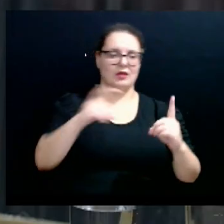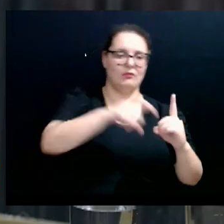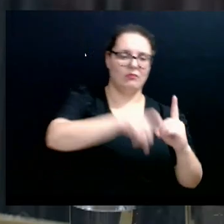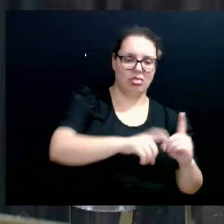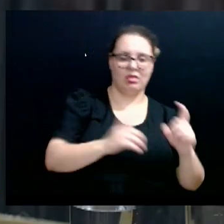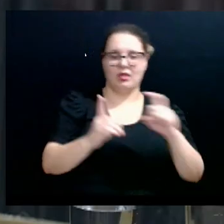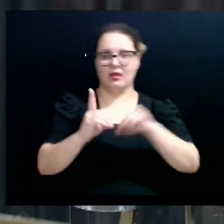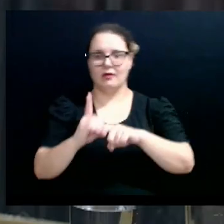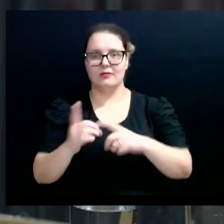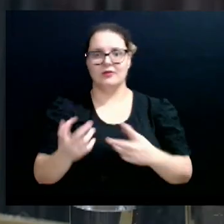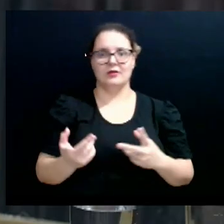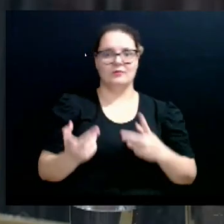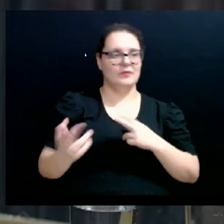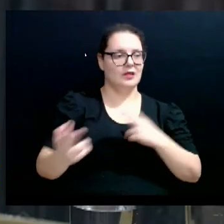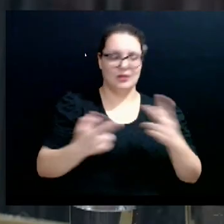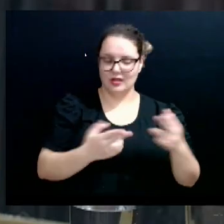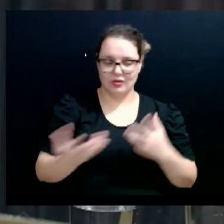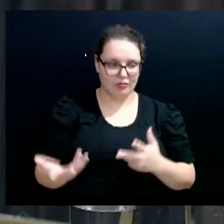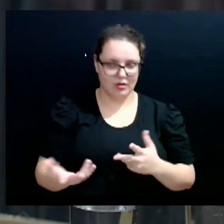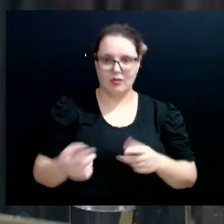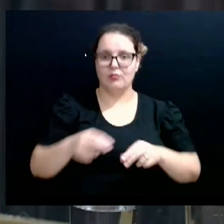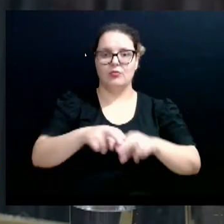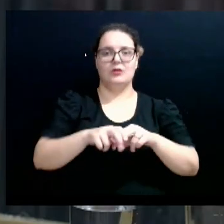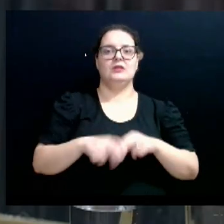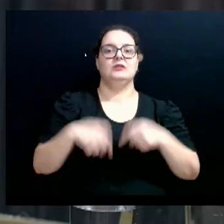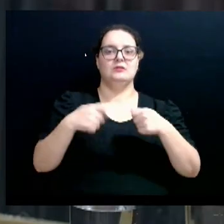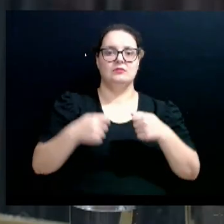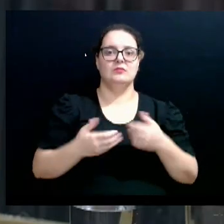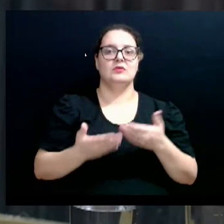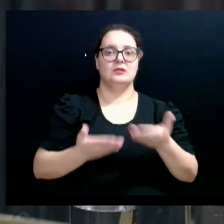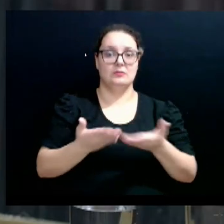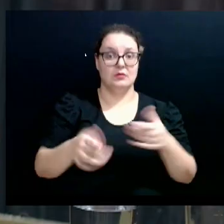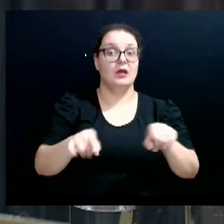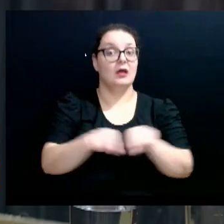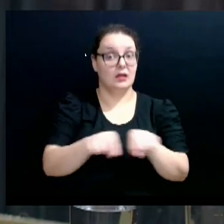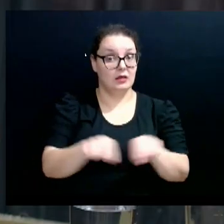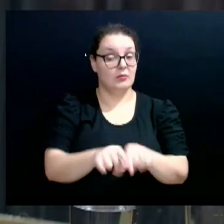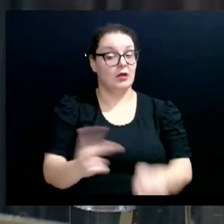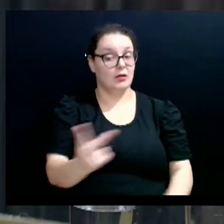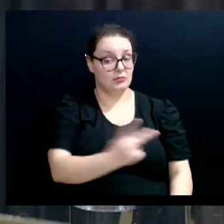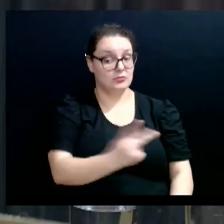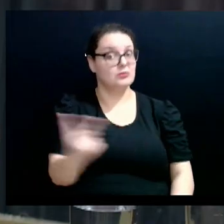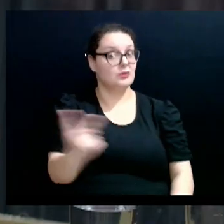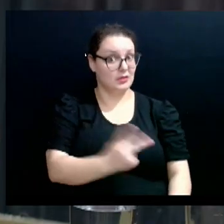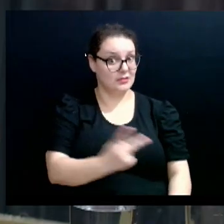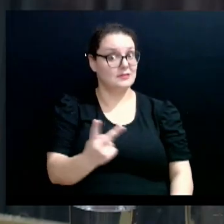vinculação, né. Por isso Exato. que ele precisa de tratamento também, que ele vai sempre estar